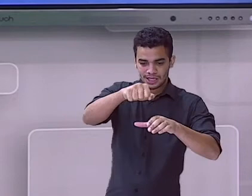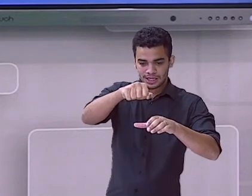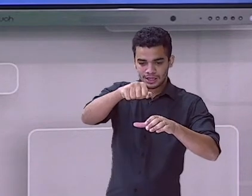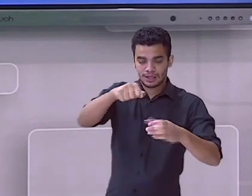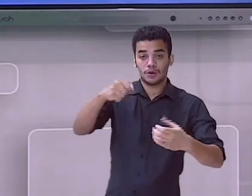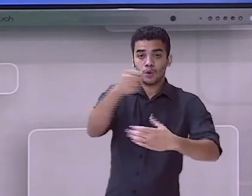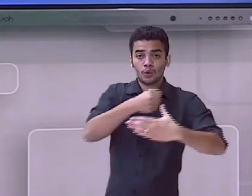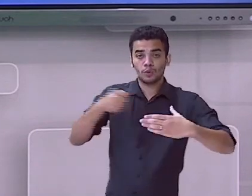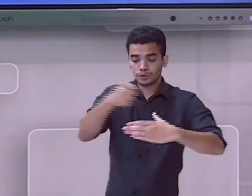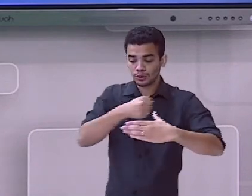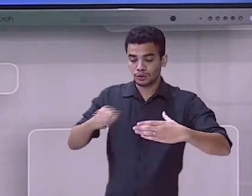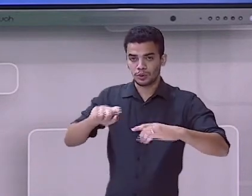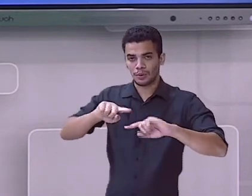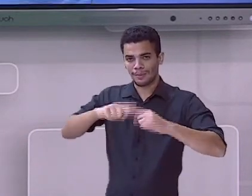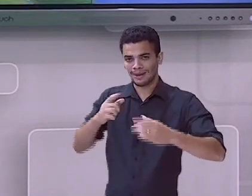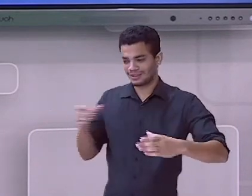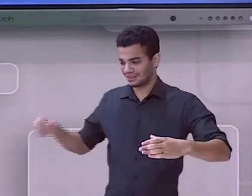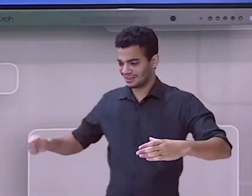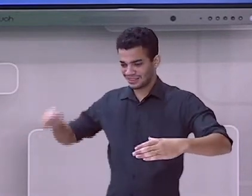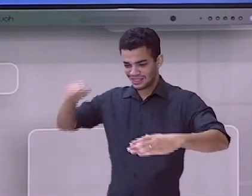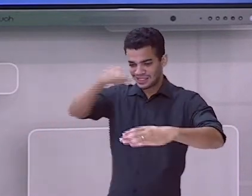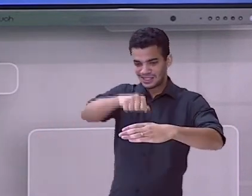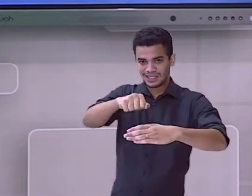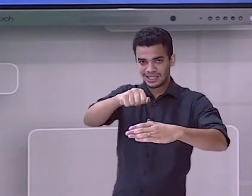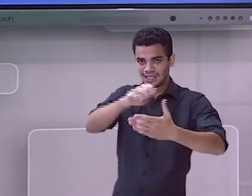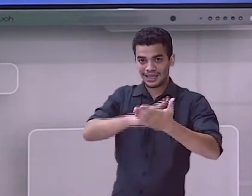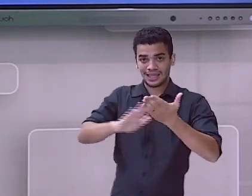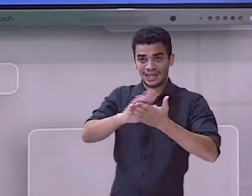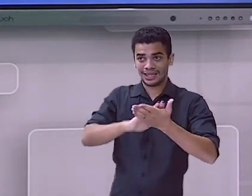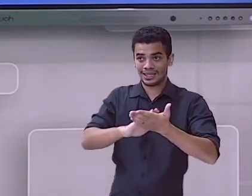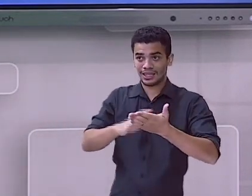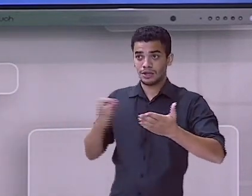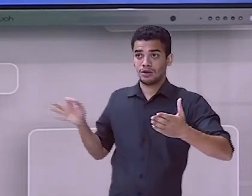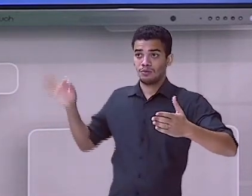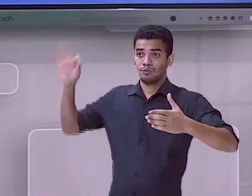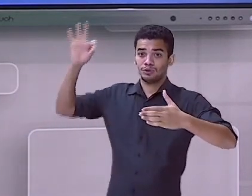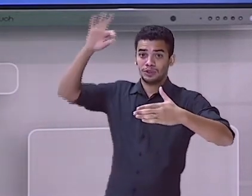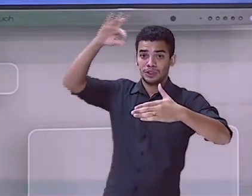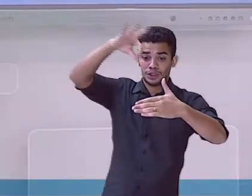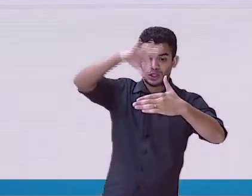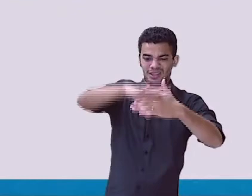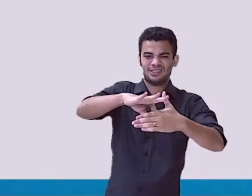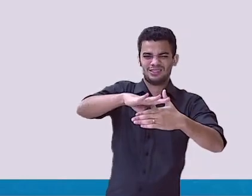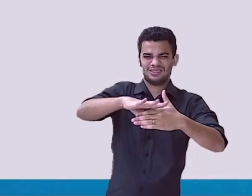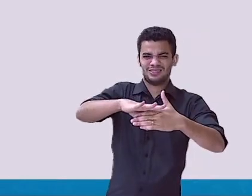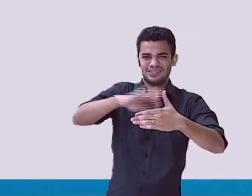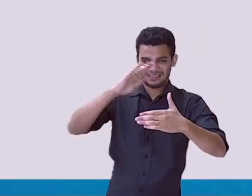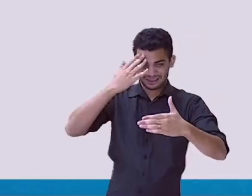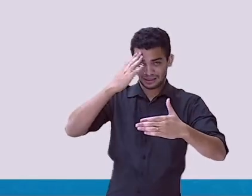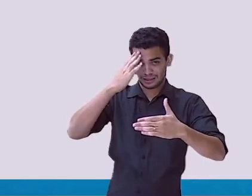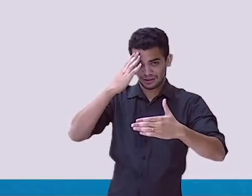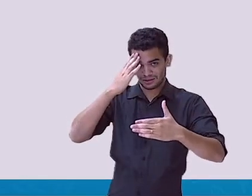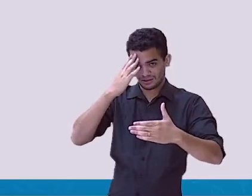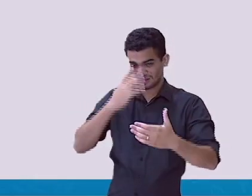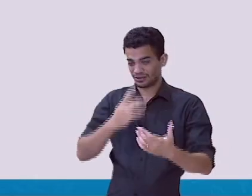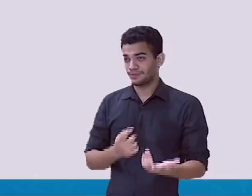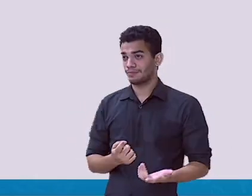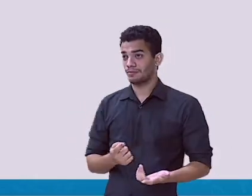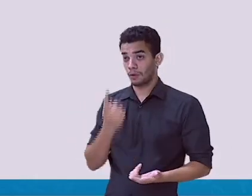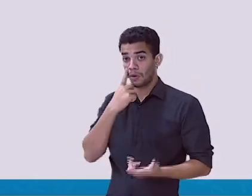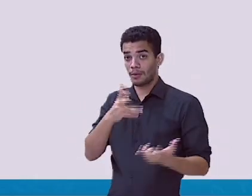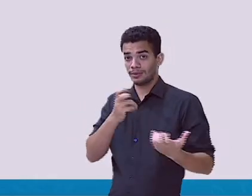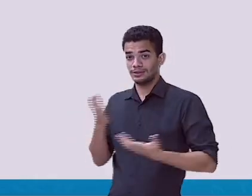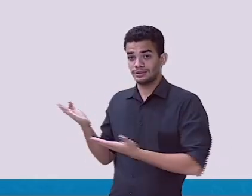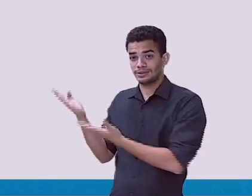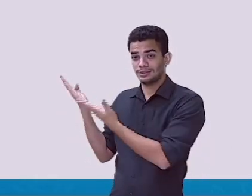varanda, que são as moscas e os mosquitos. Lembra que nós falamos das asas? Olha lá, ó, um par de